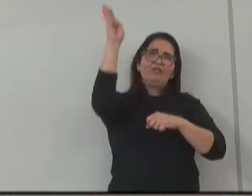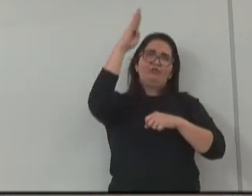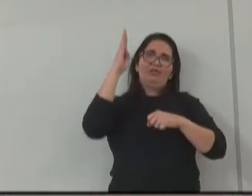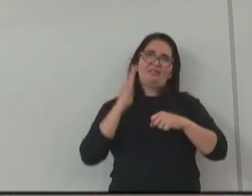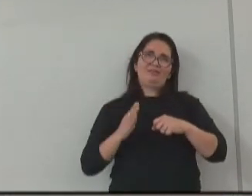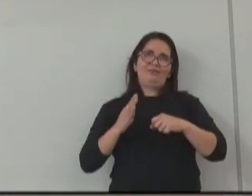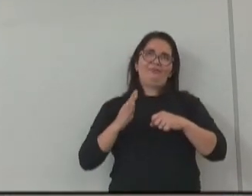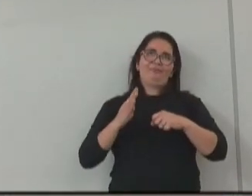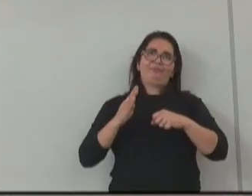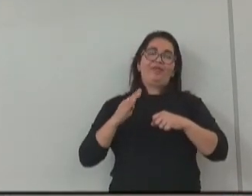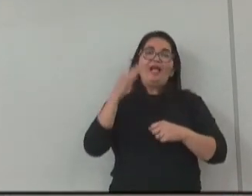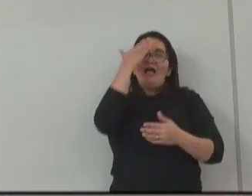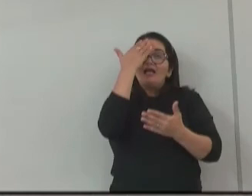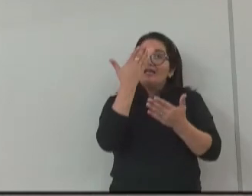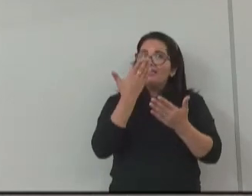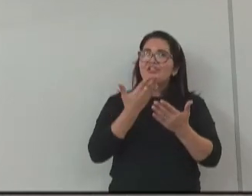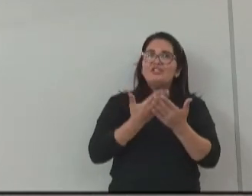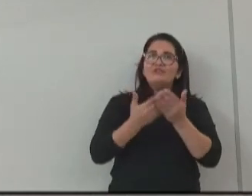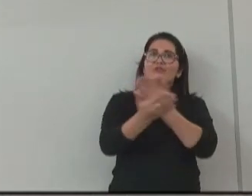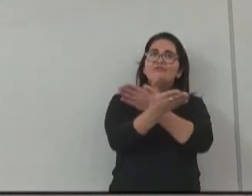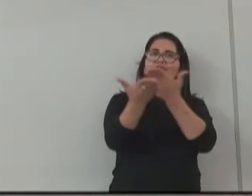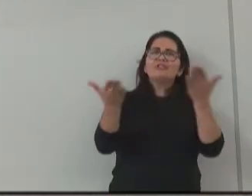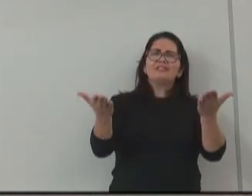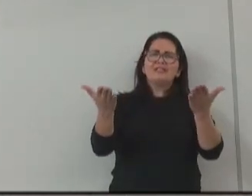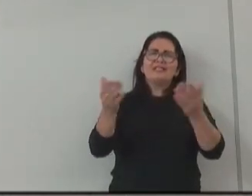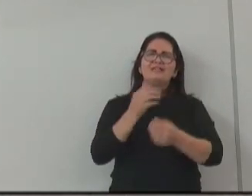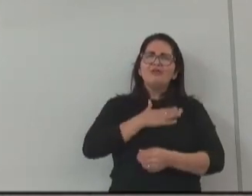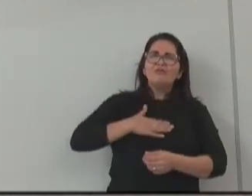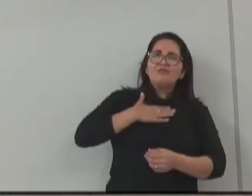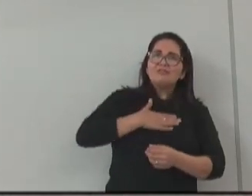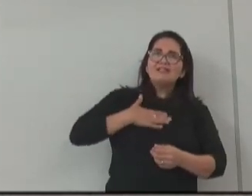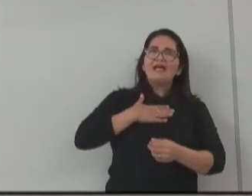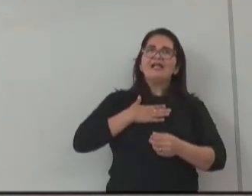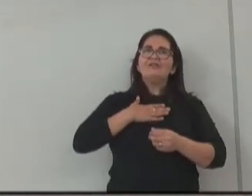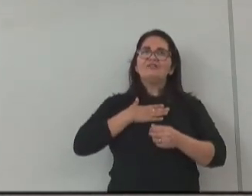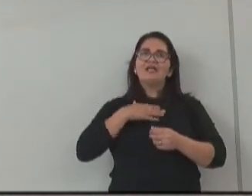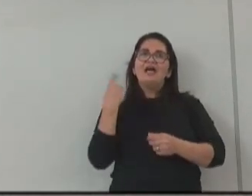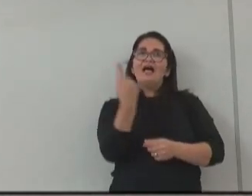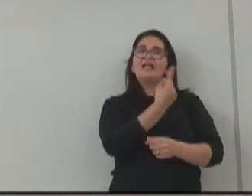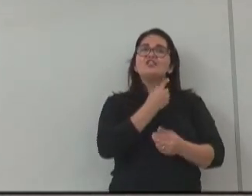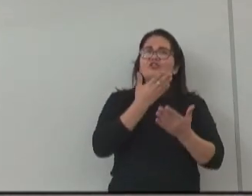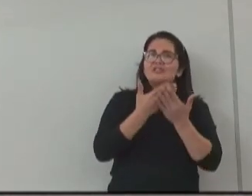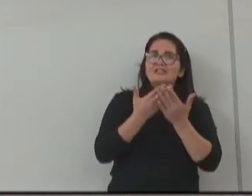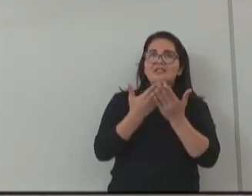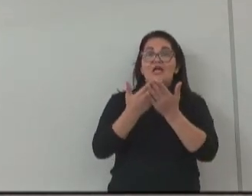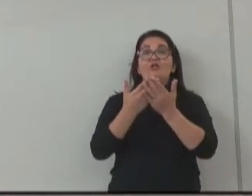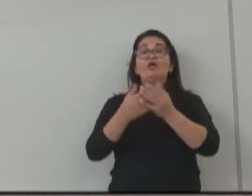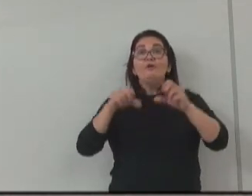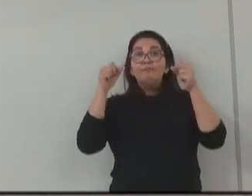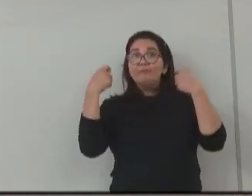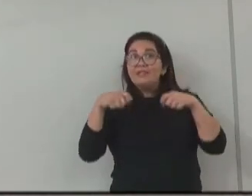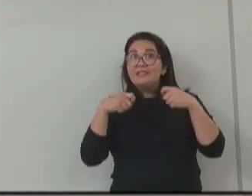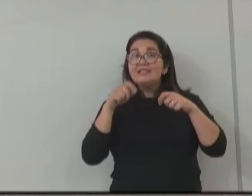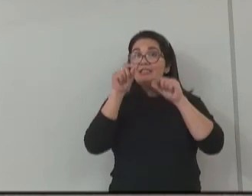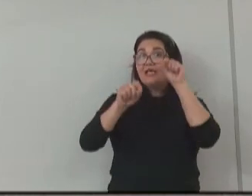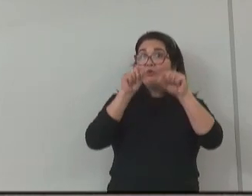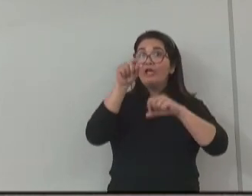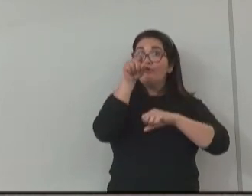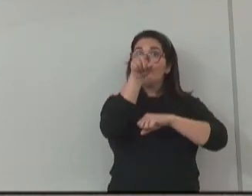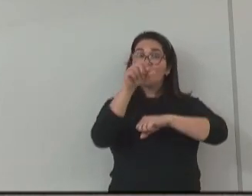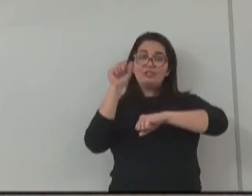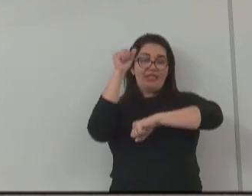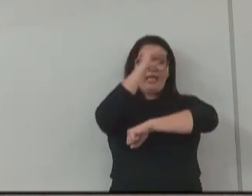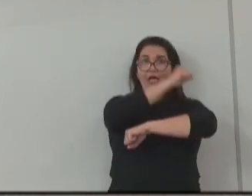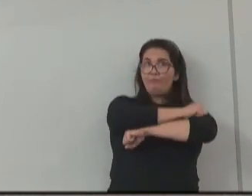todas as atividades do portal. E para acessar a nossa plataforma SMED-GV, basta apontar a câmera do seu